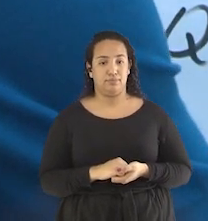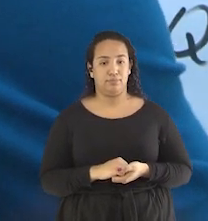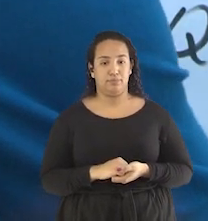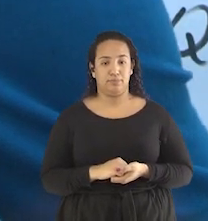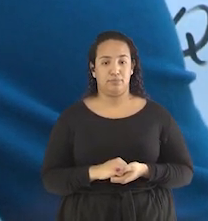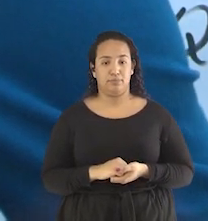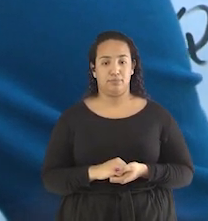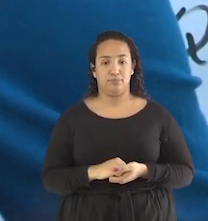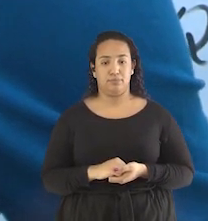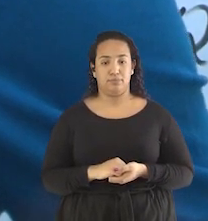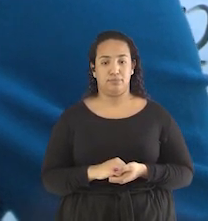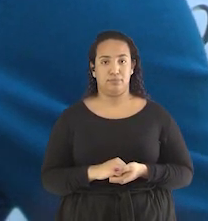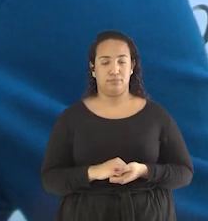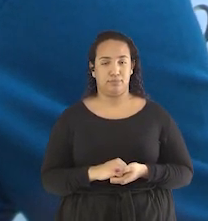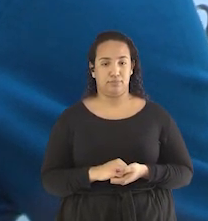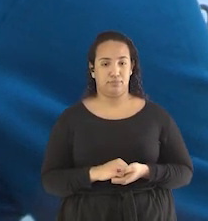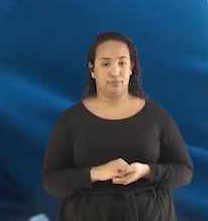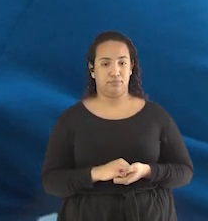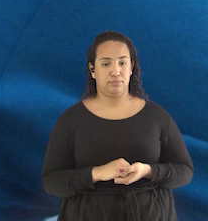14